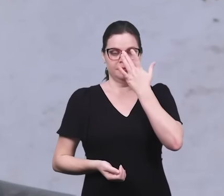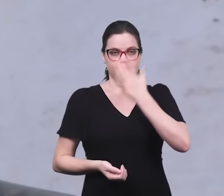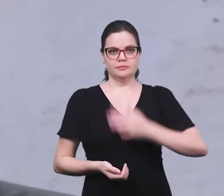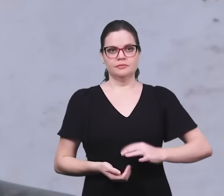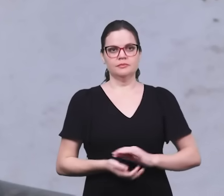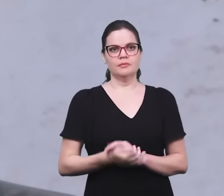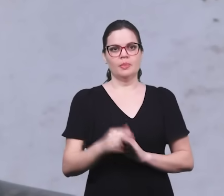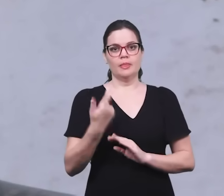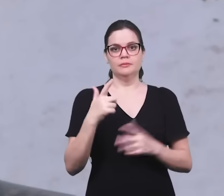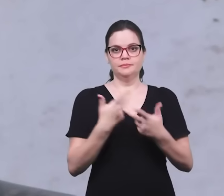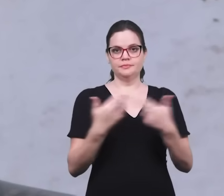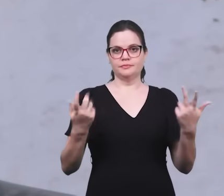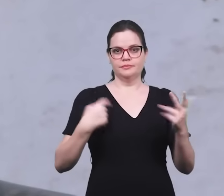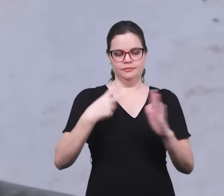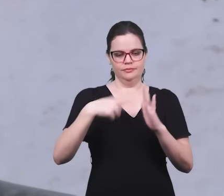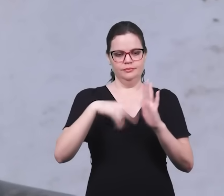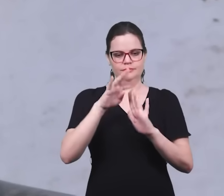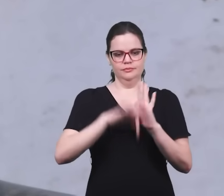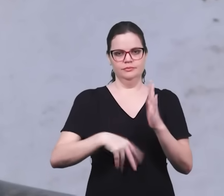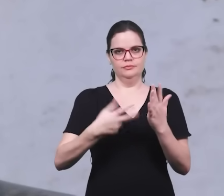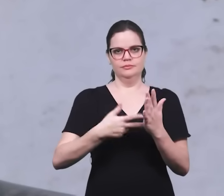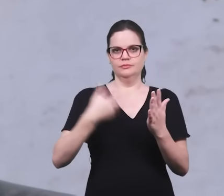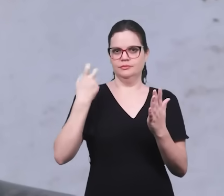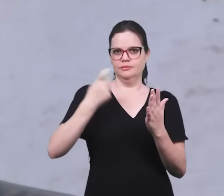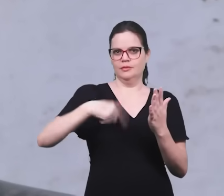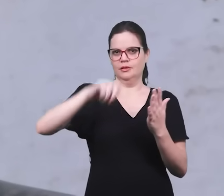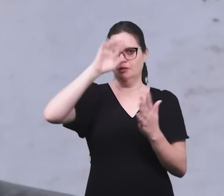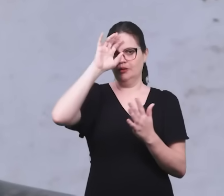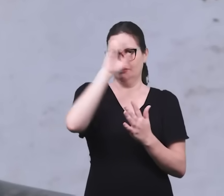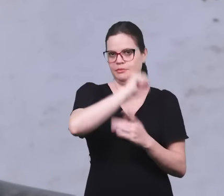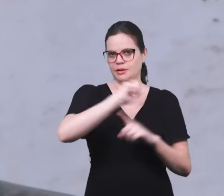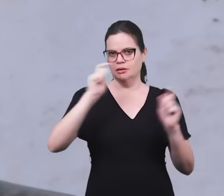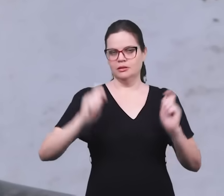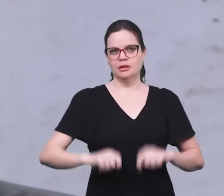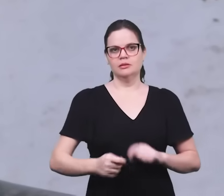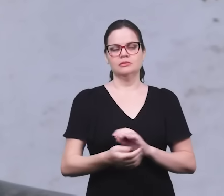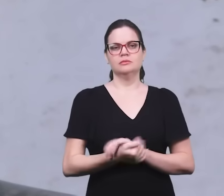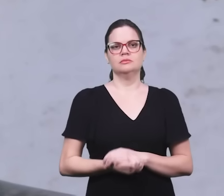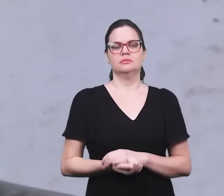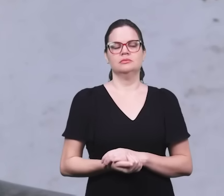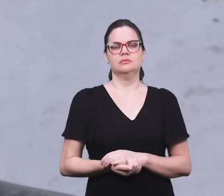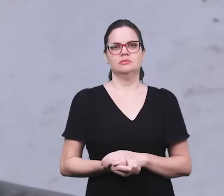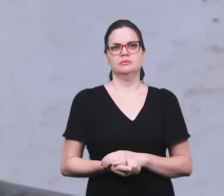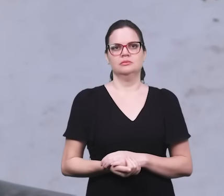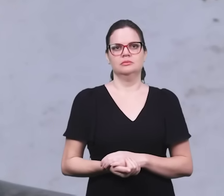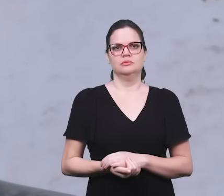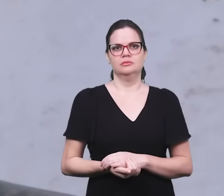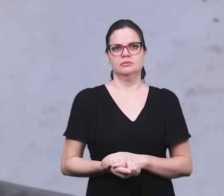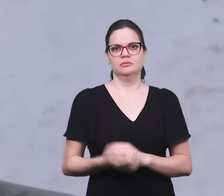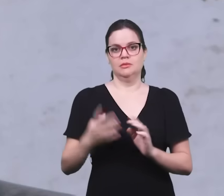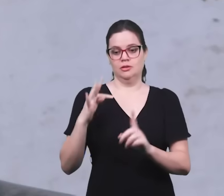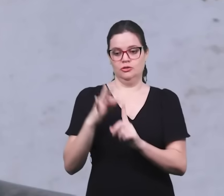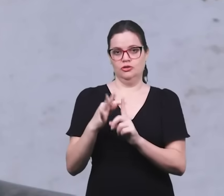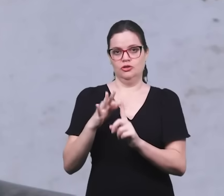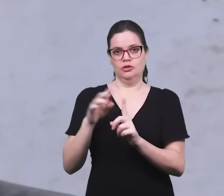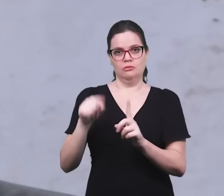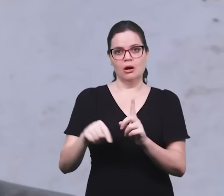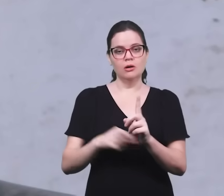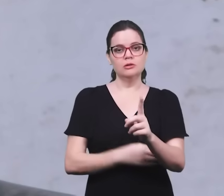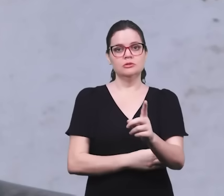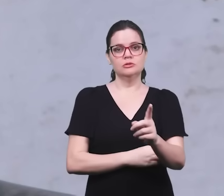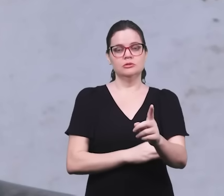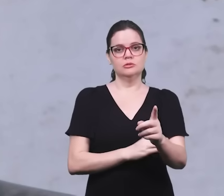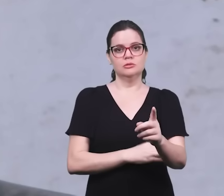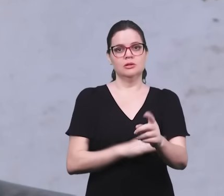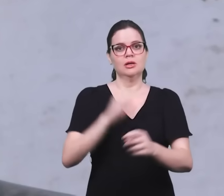a gente pode observar nesse texto, que traz de ensino para nós, é que talvez a situação de Timóteo seria uma situação difícil